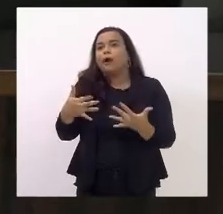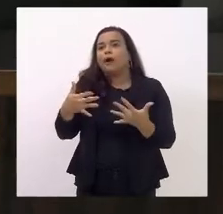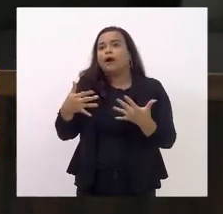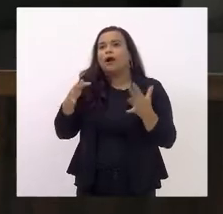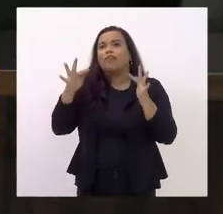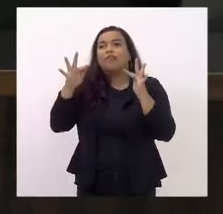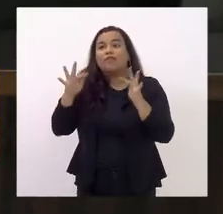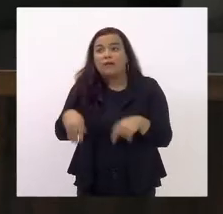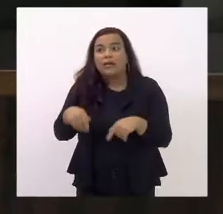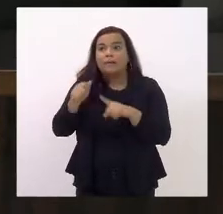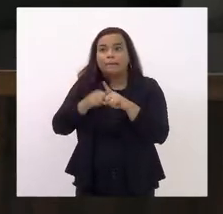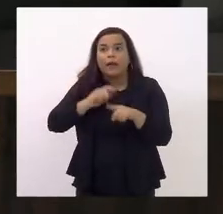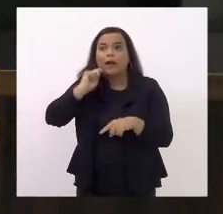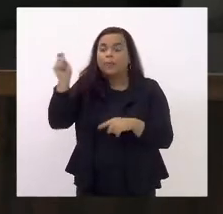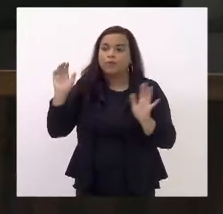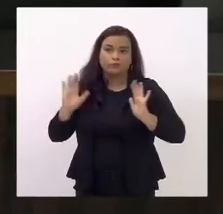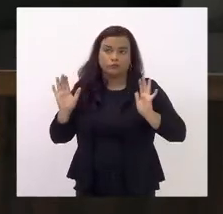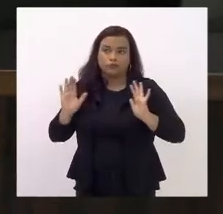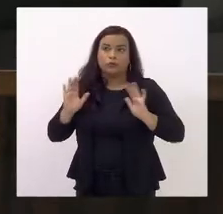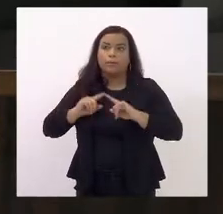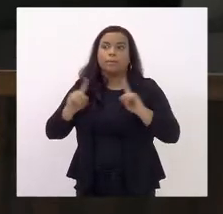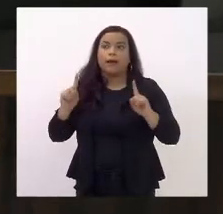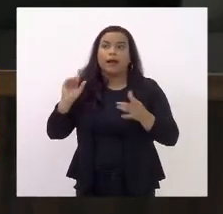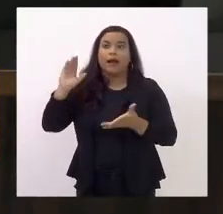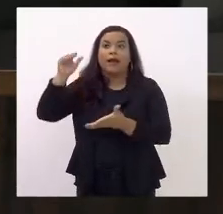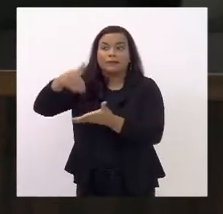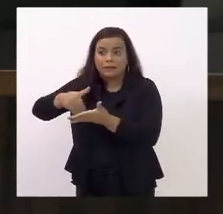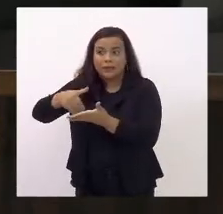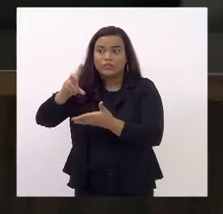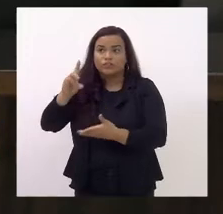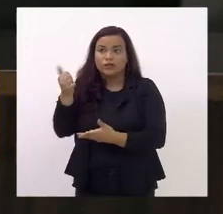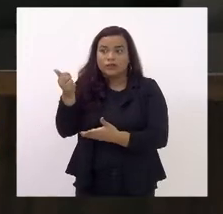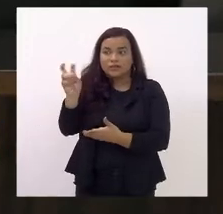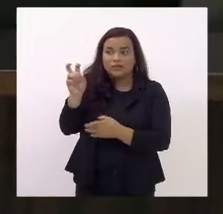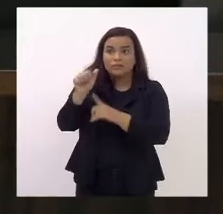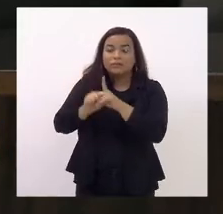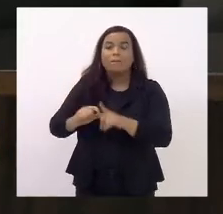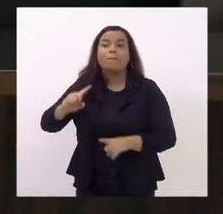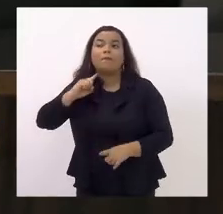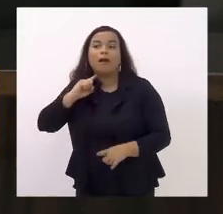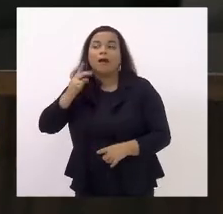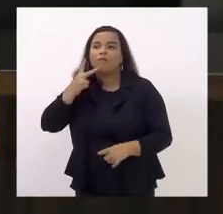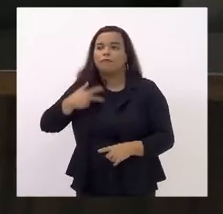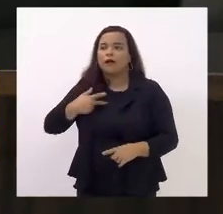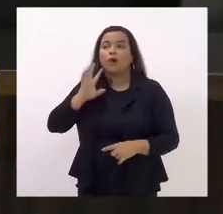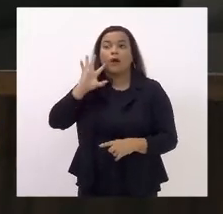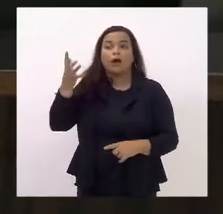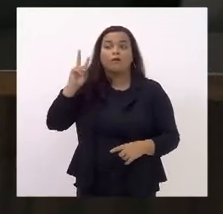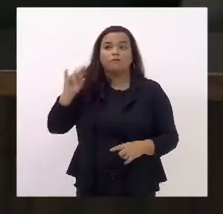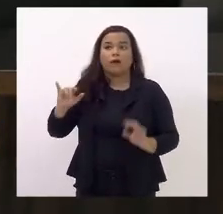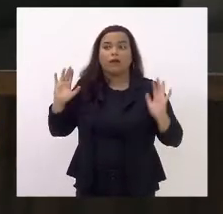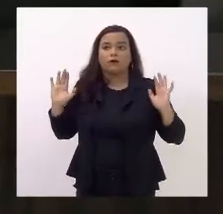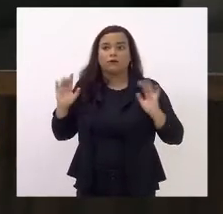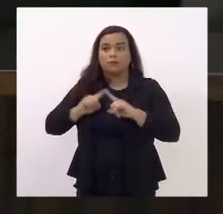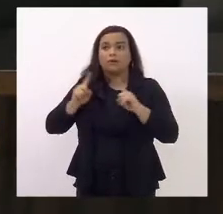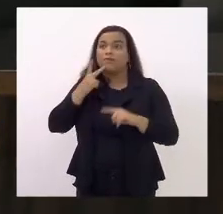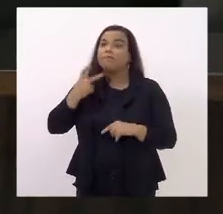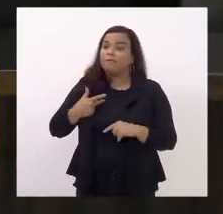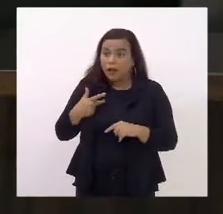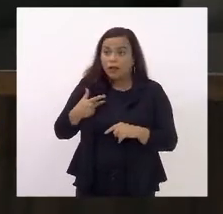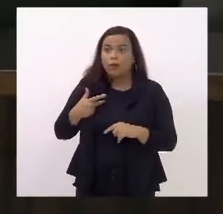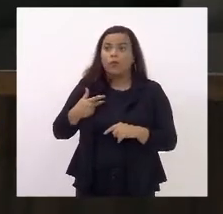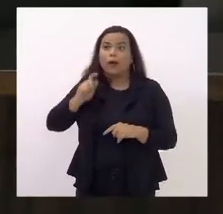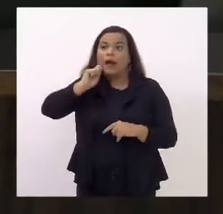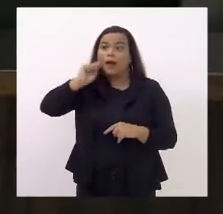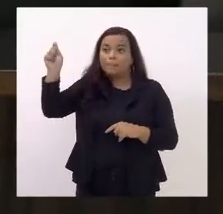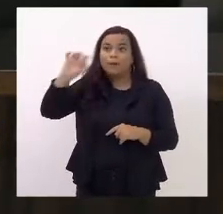final de abril, mas eu já dei a palavra que até 15 de maio seria resolvido, porque ele me disse que resolve em abril, Coronel Henrique,